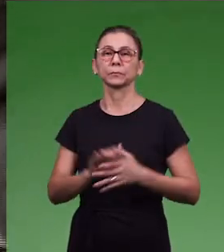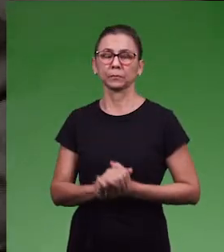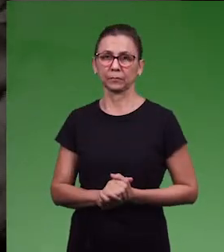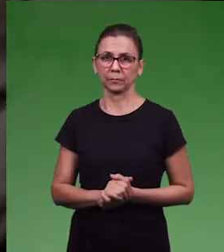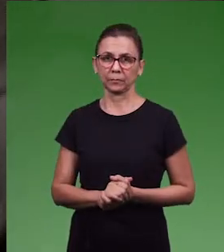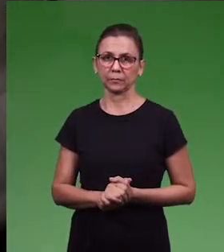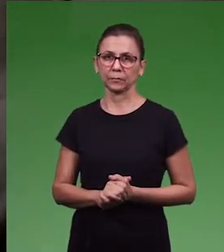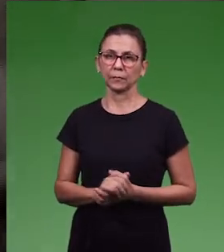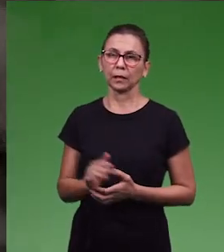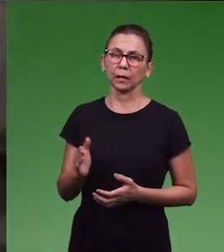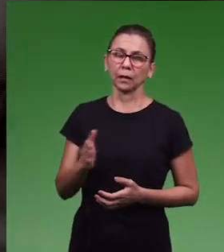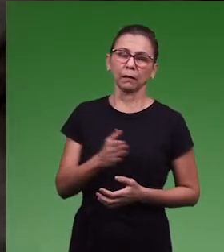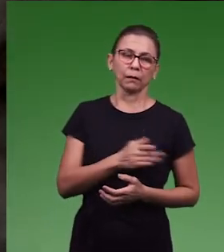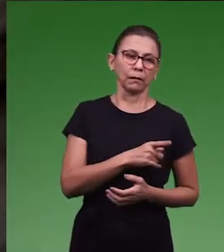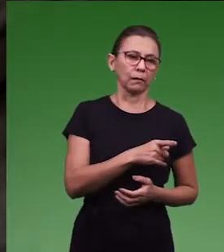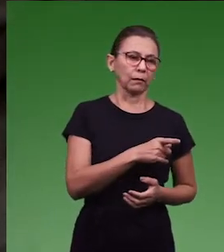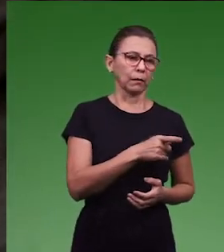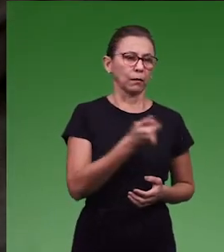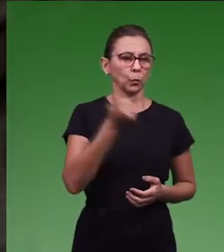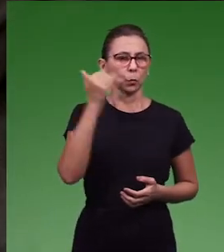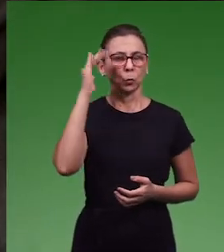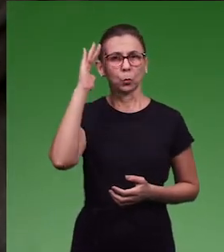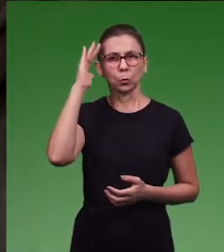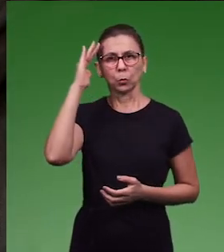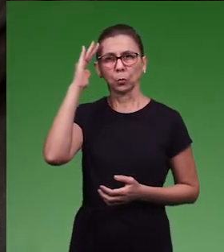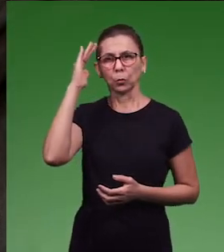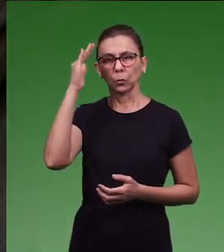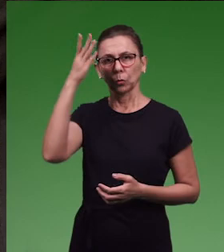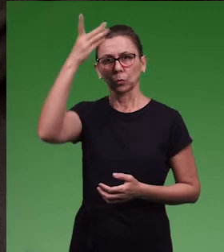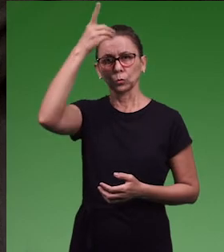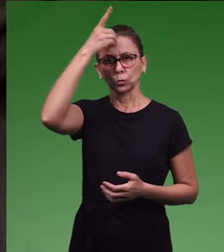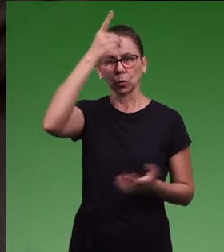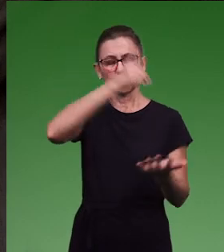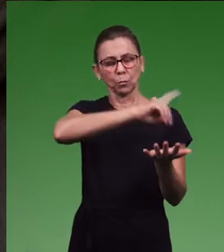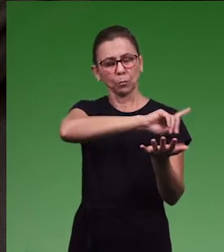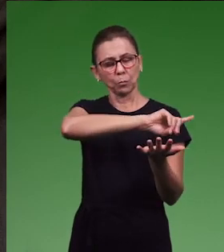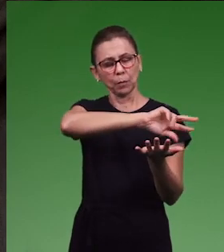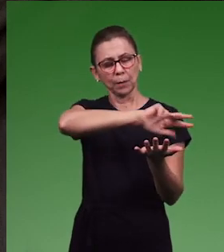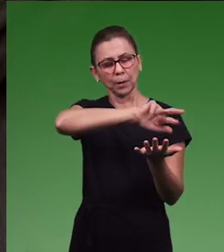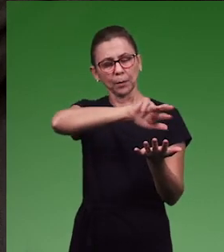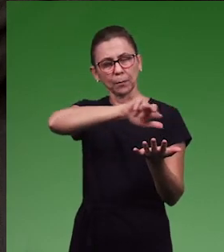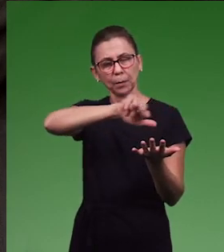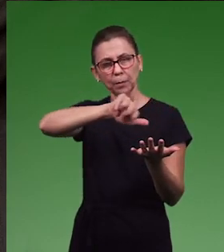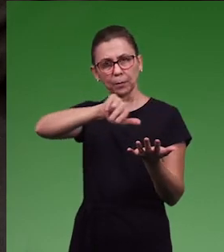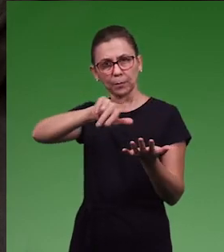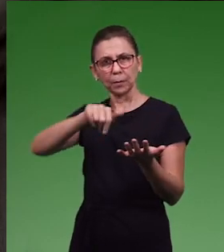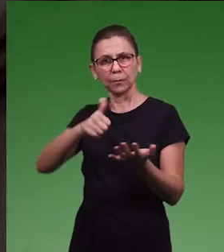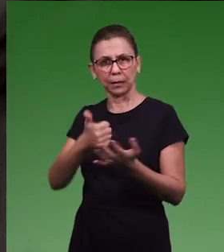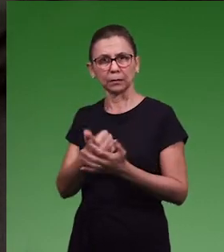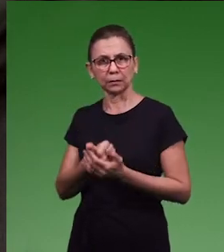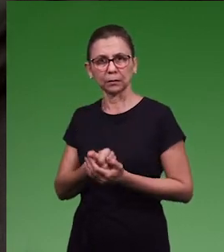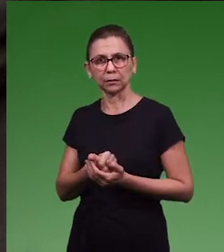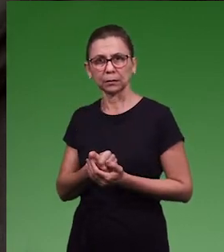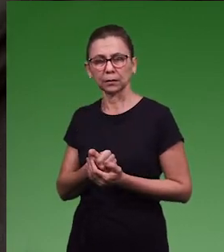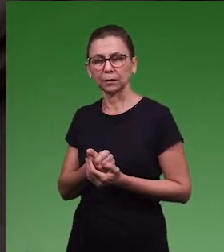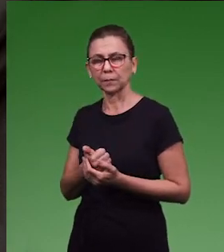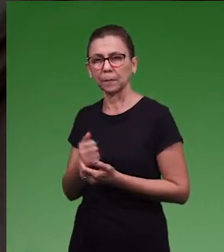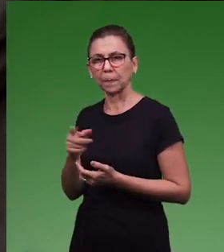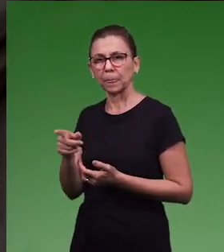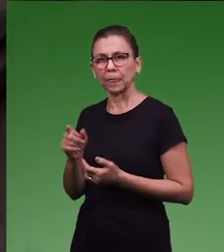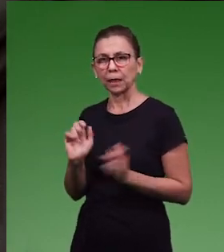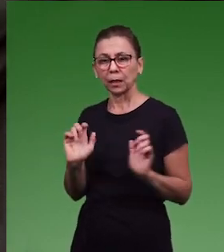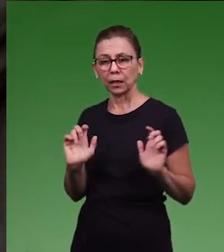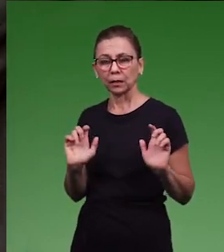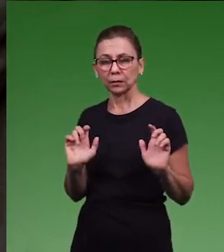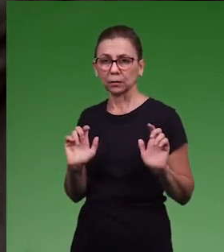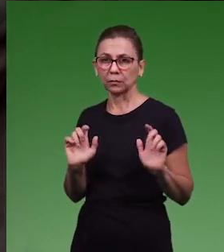do discernimento dos diversos dons, que o texto nós lemos fala sobre, inclusive isso, né? São várias operações